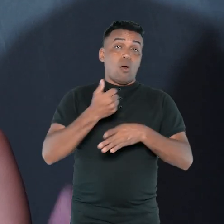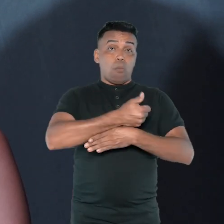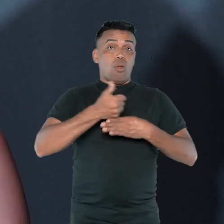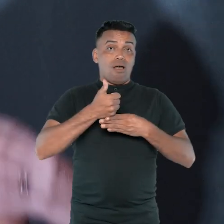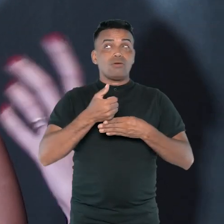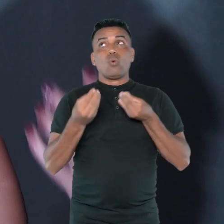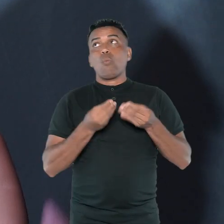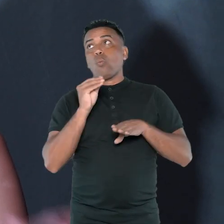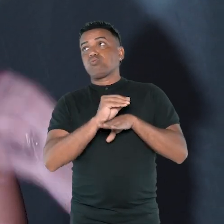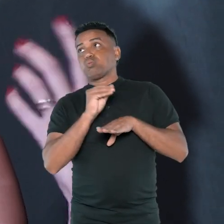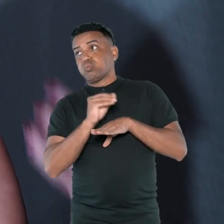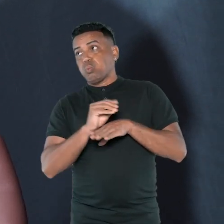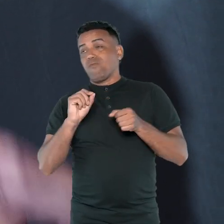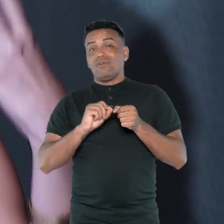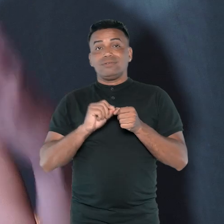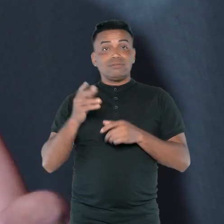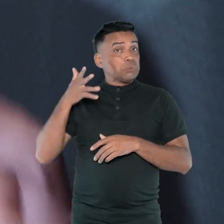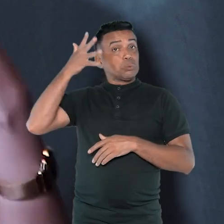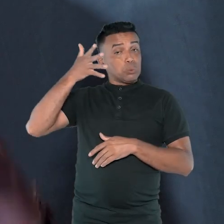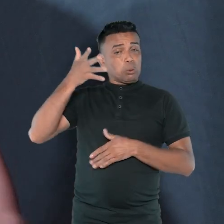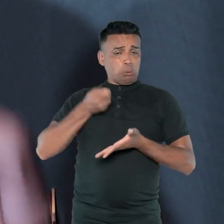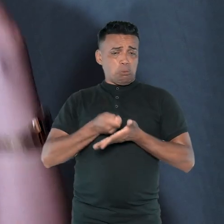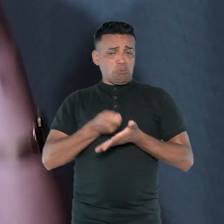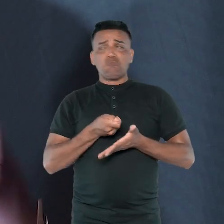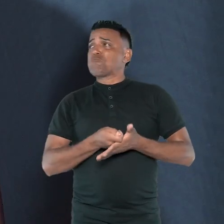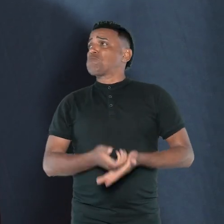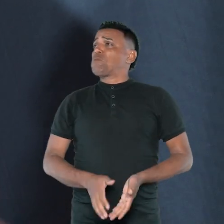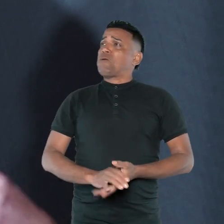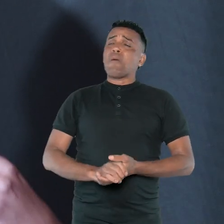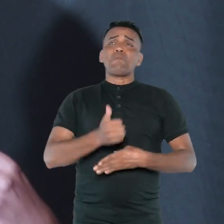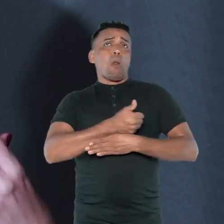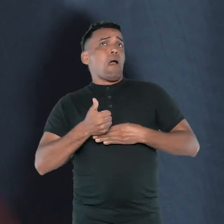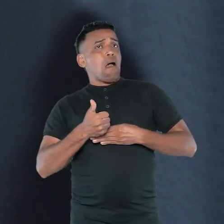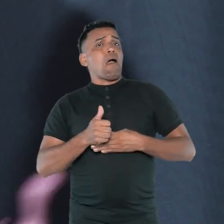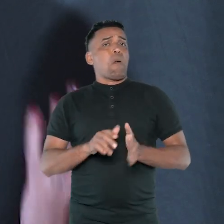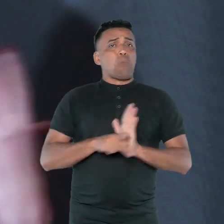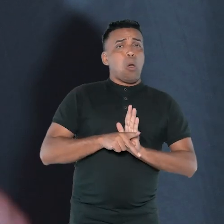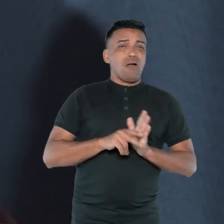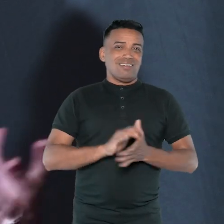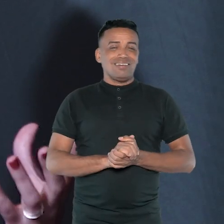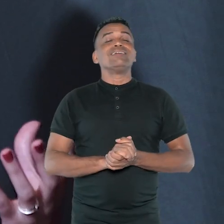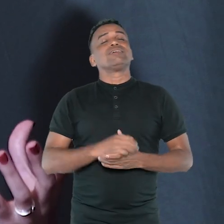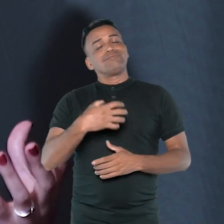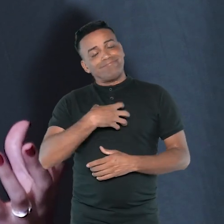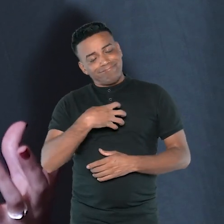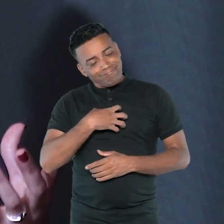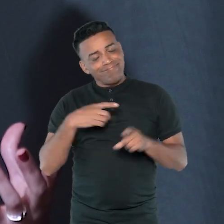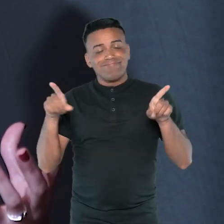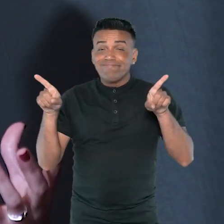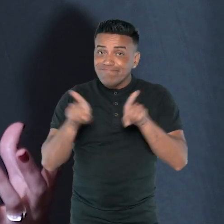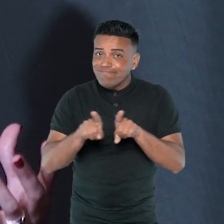esse cuidado precisa ser feito, esse cuidado tão impositivo, moral, exclusivo, né, é uma forma também de a gente